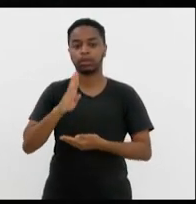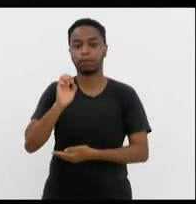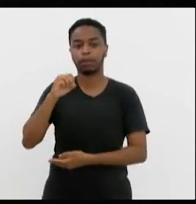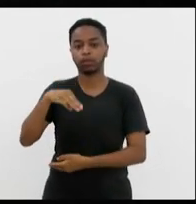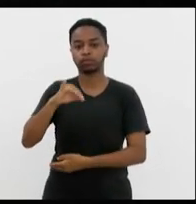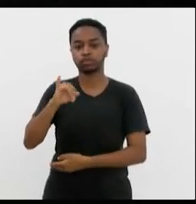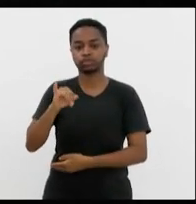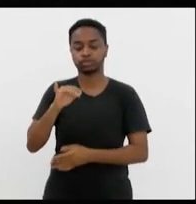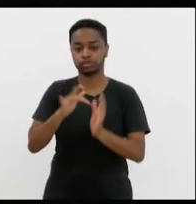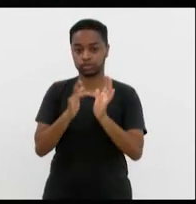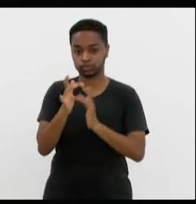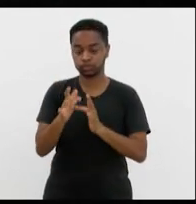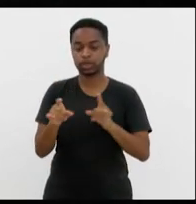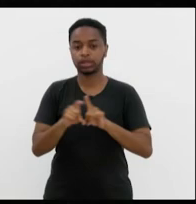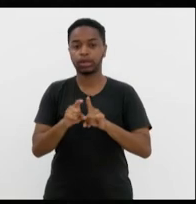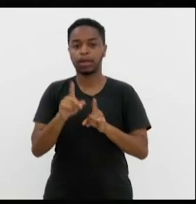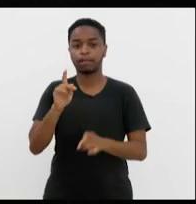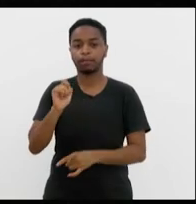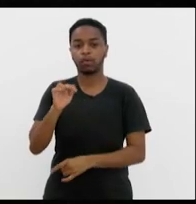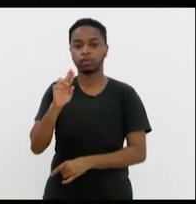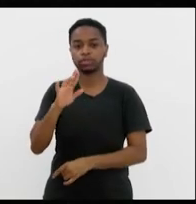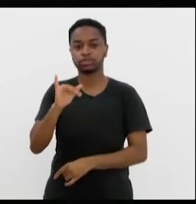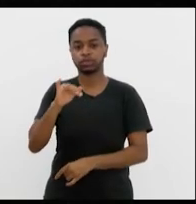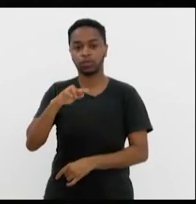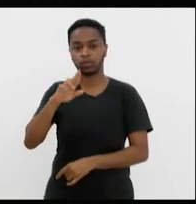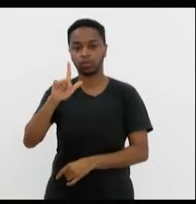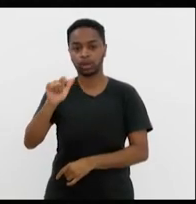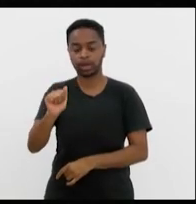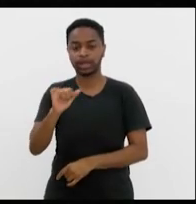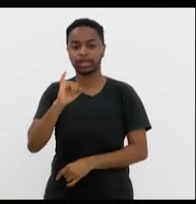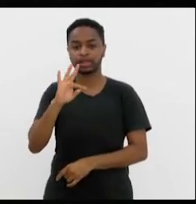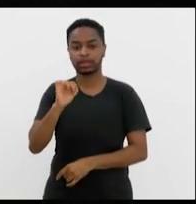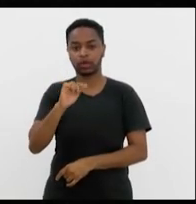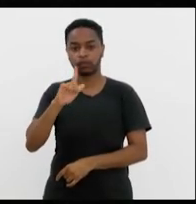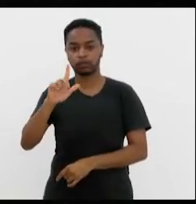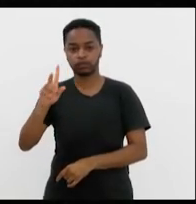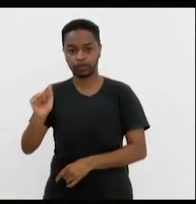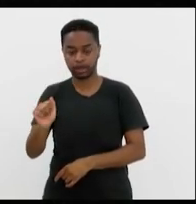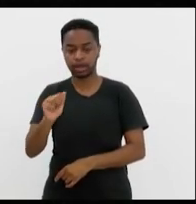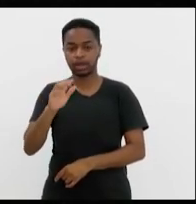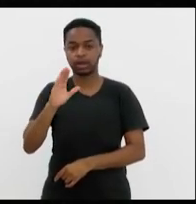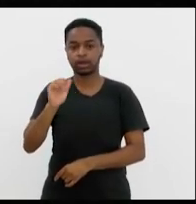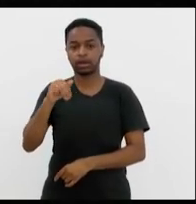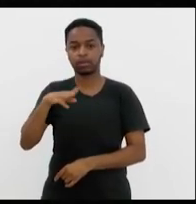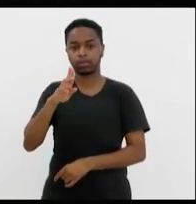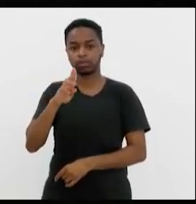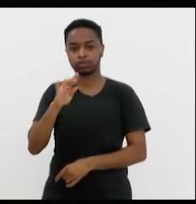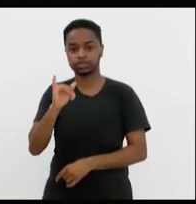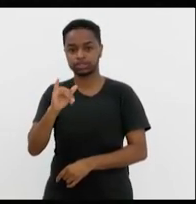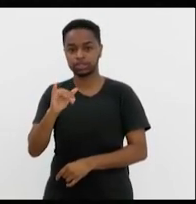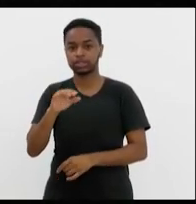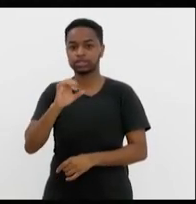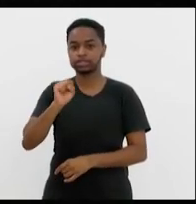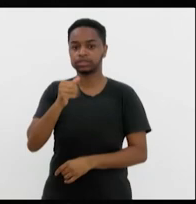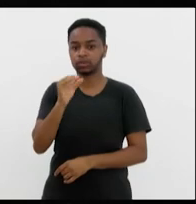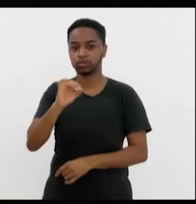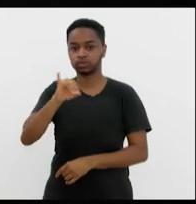de Itabapuana, Porciúncula, Italva, Cambuci, São José de Ubá,